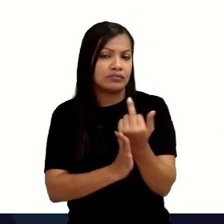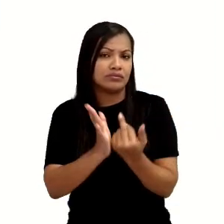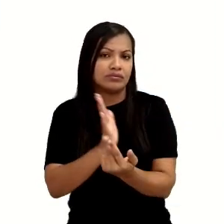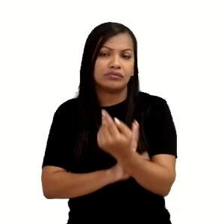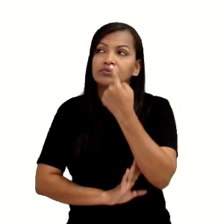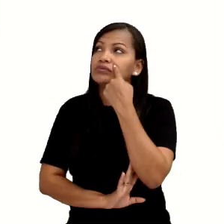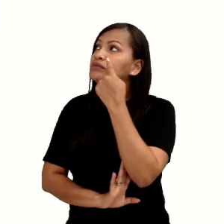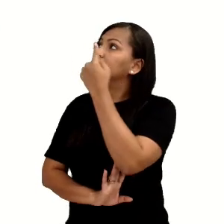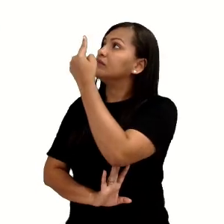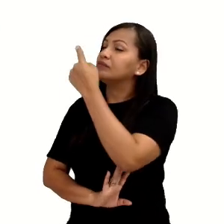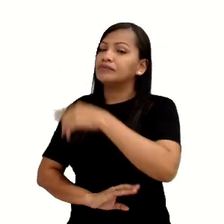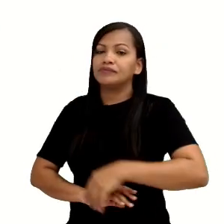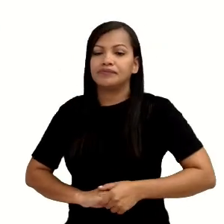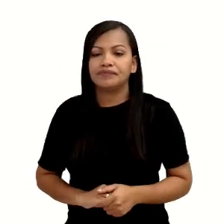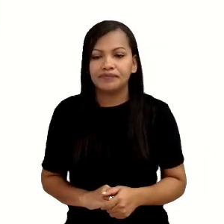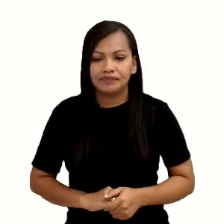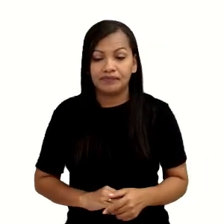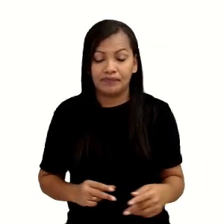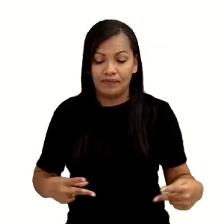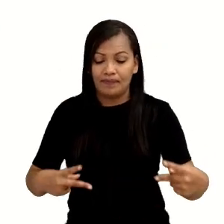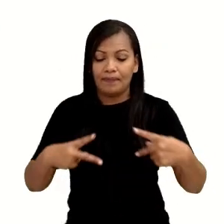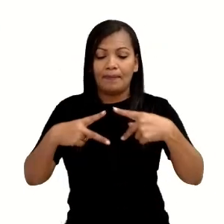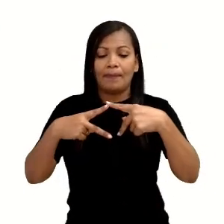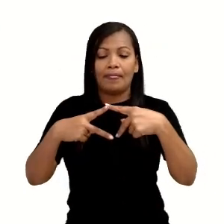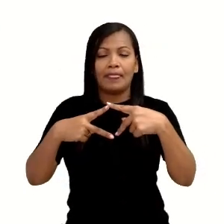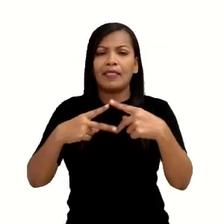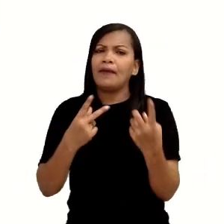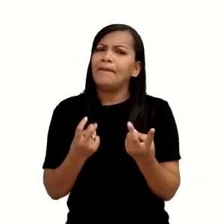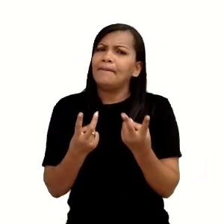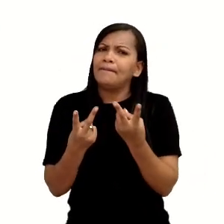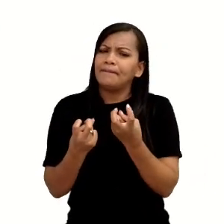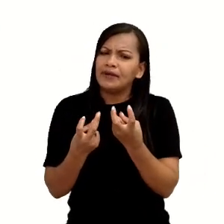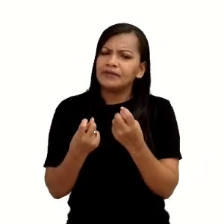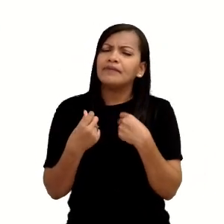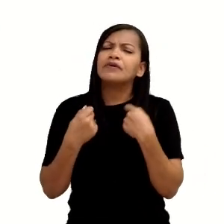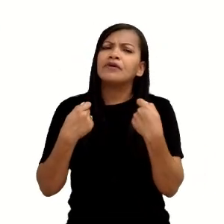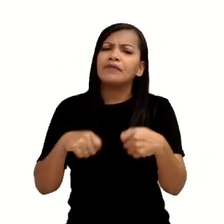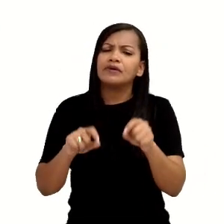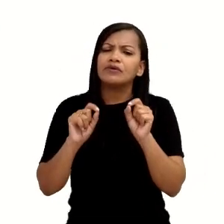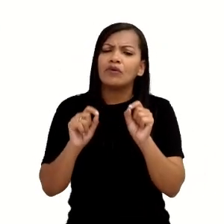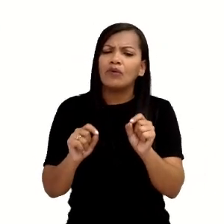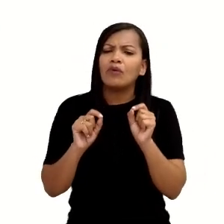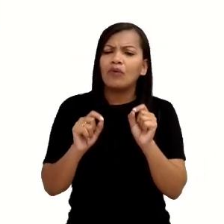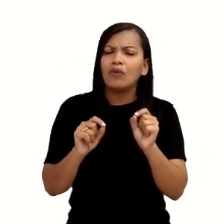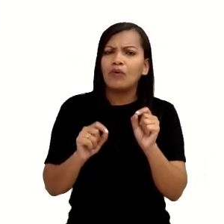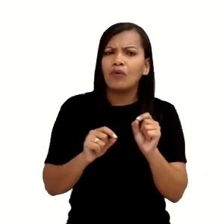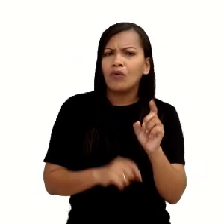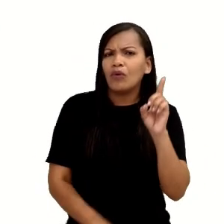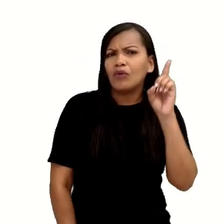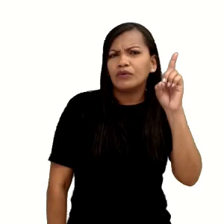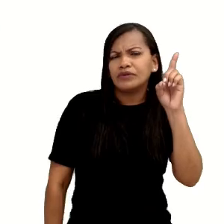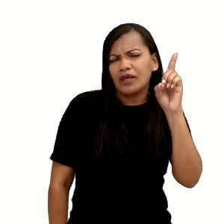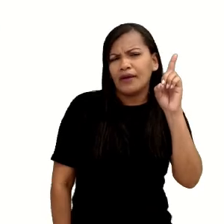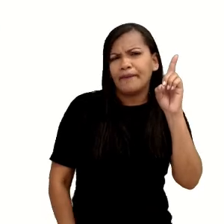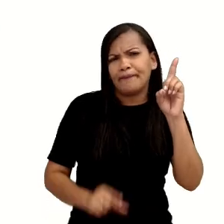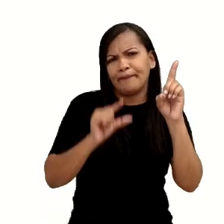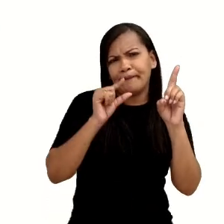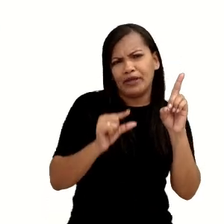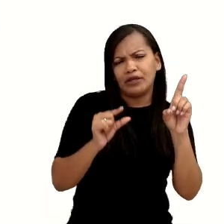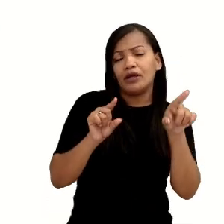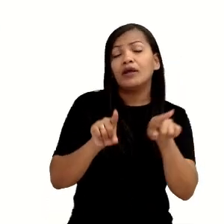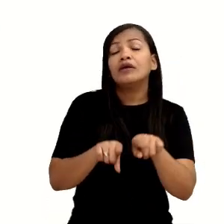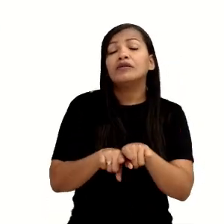é um losango. Para o losango, observa que eu precisei. O que é aquele D maiúsculo? O que é aquele